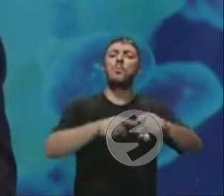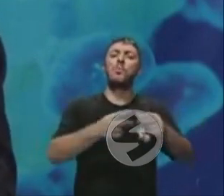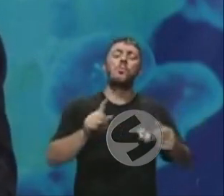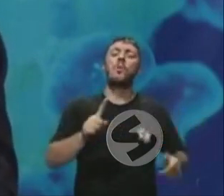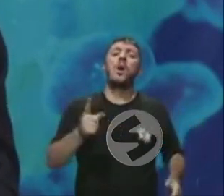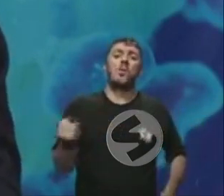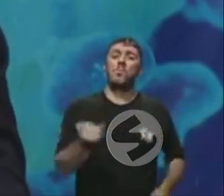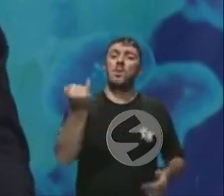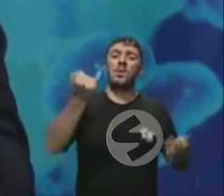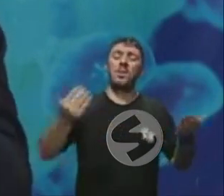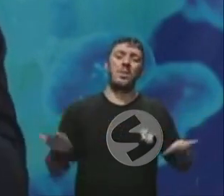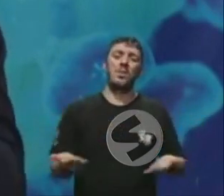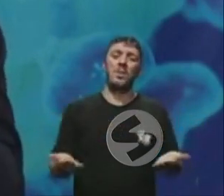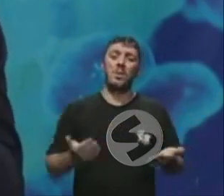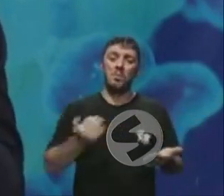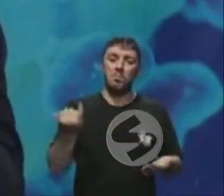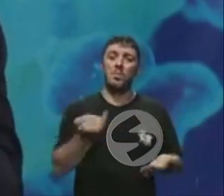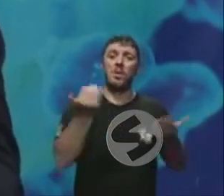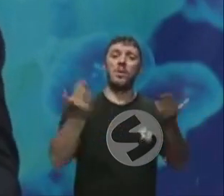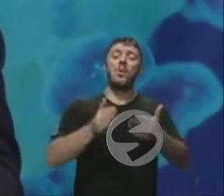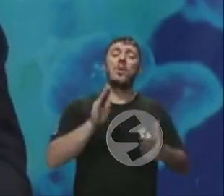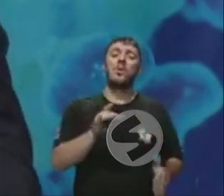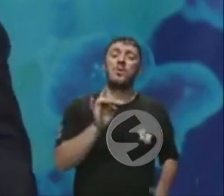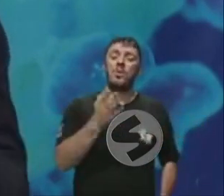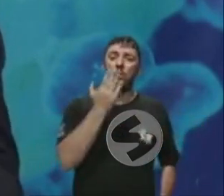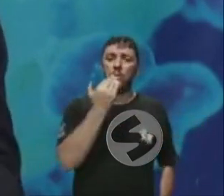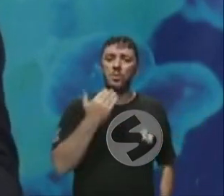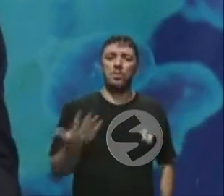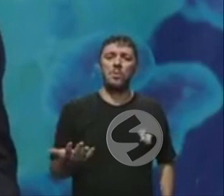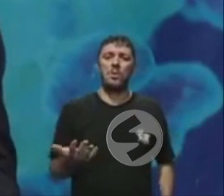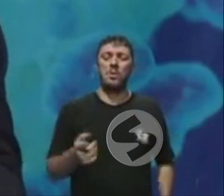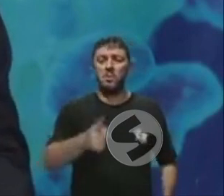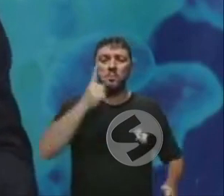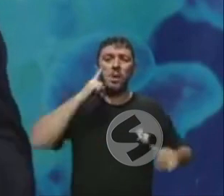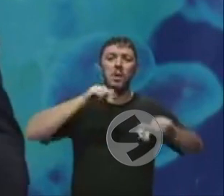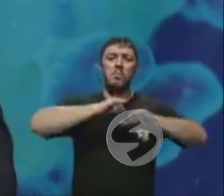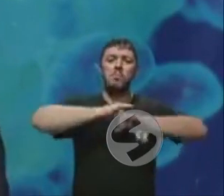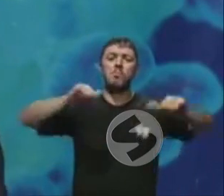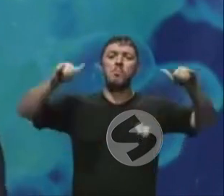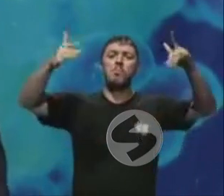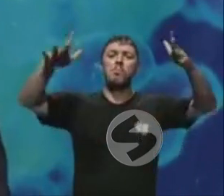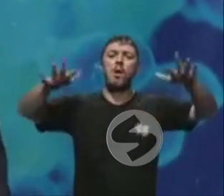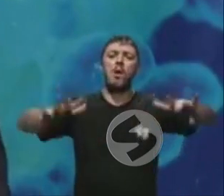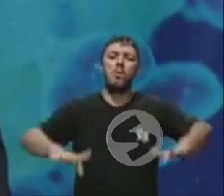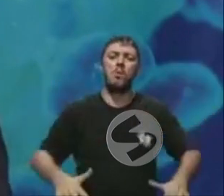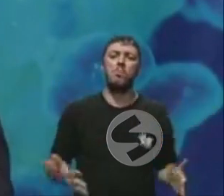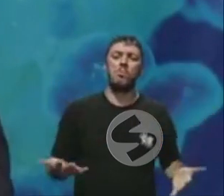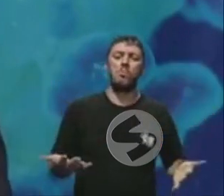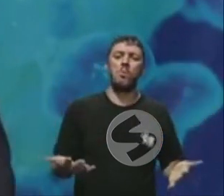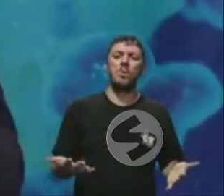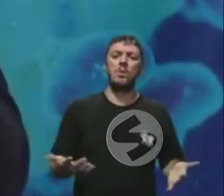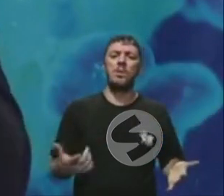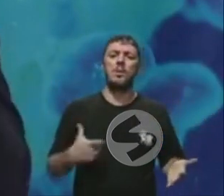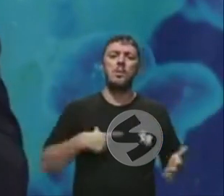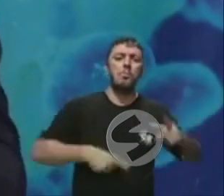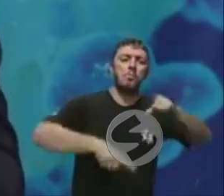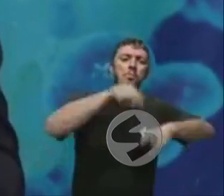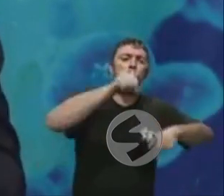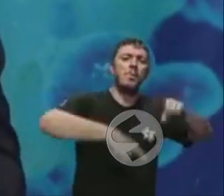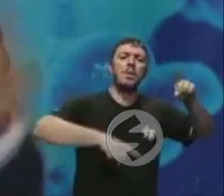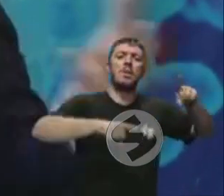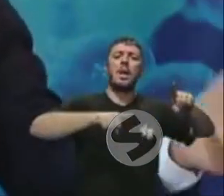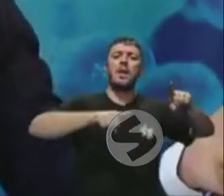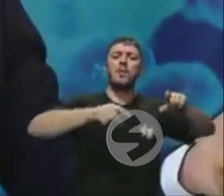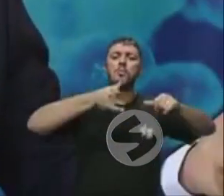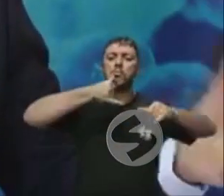essenciais. Eu não consigo compreender uma promoção de eletrodoméstico, sendo que as